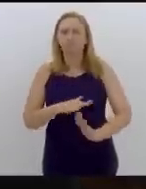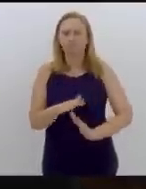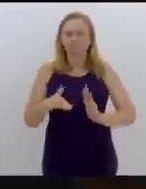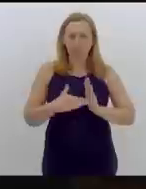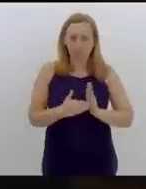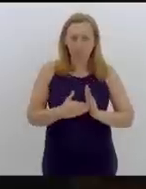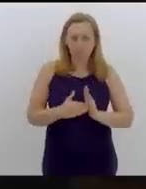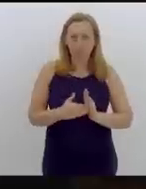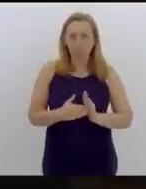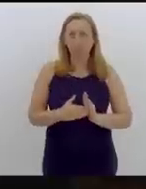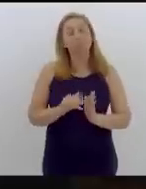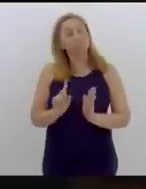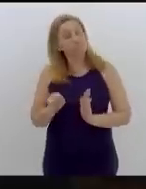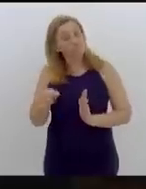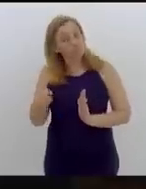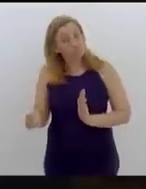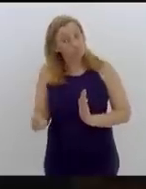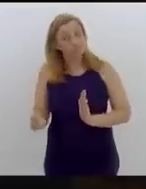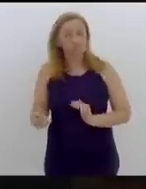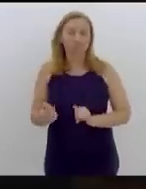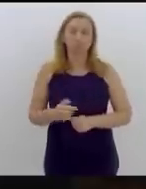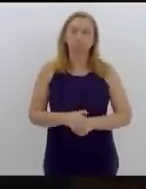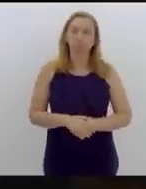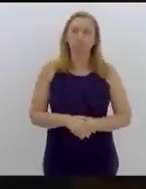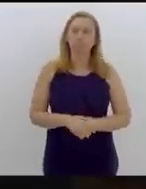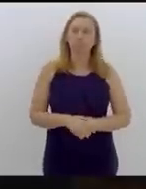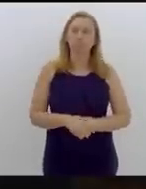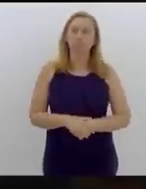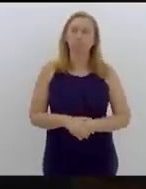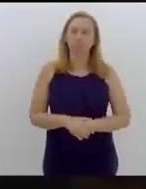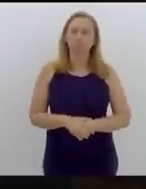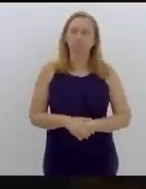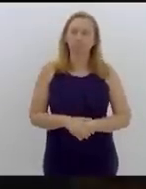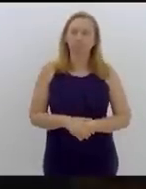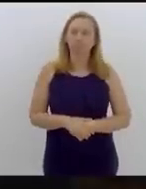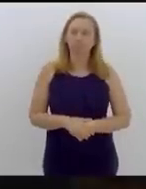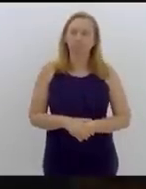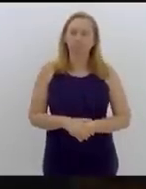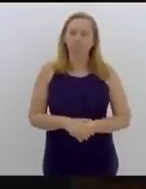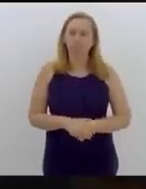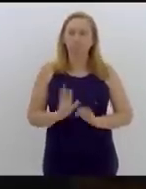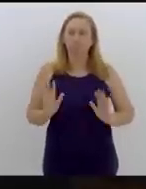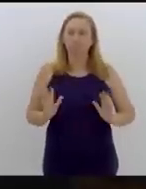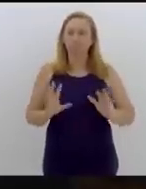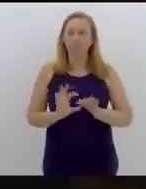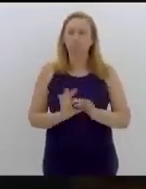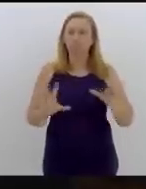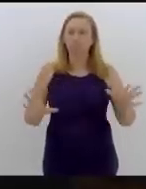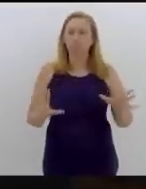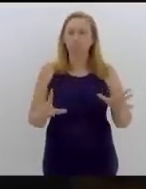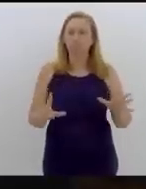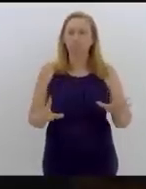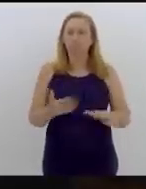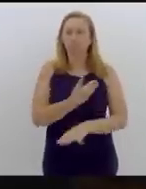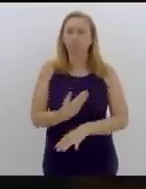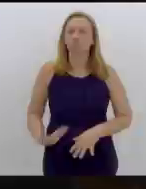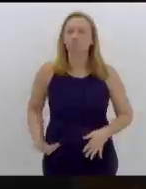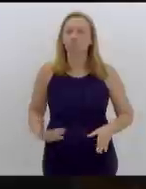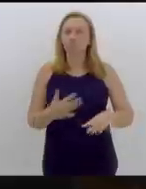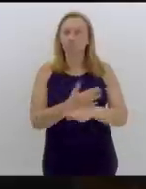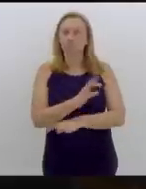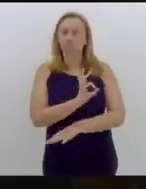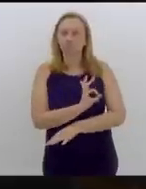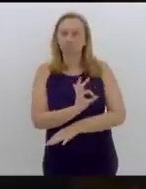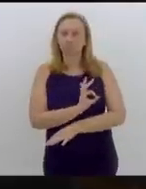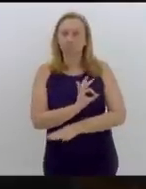e aí depois de uma festa de Sansão do governador lá na cidade da polícia o texto